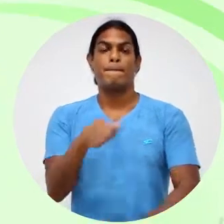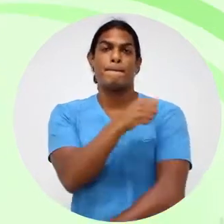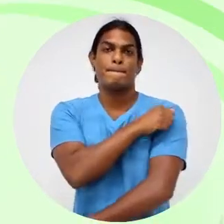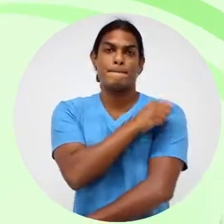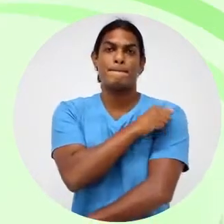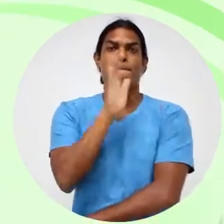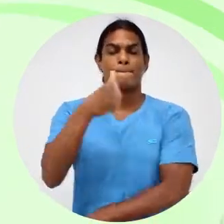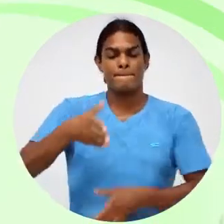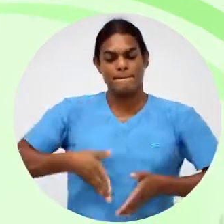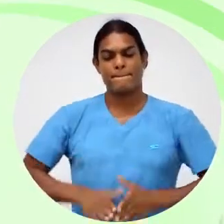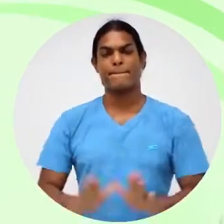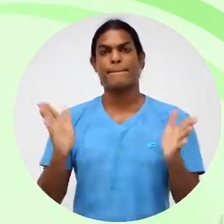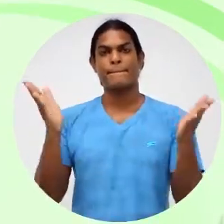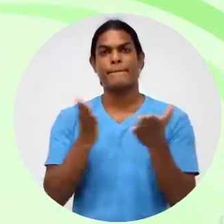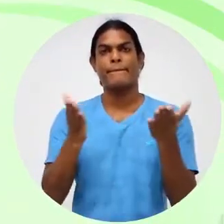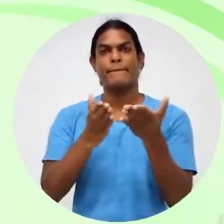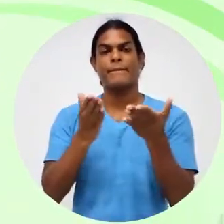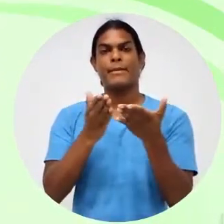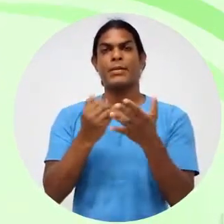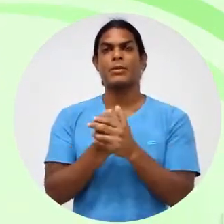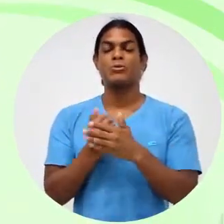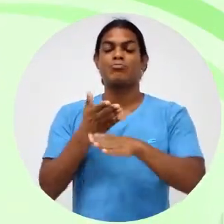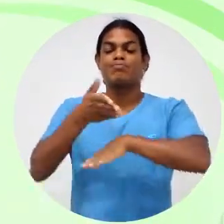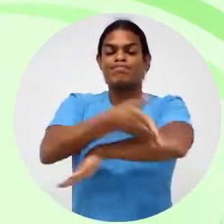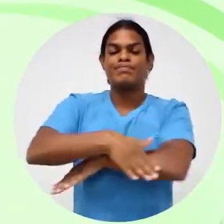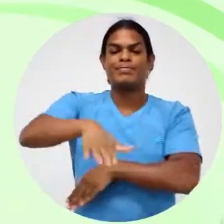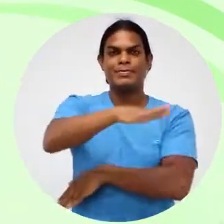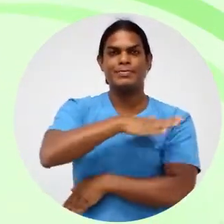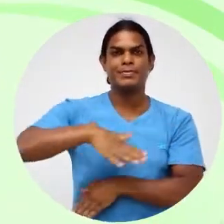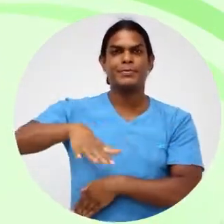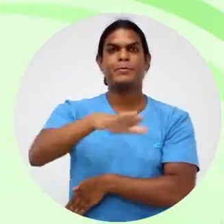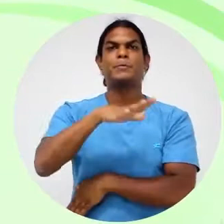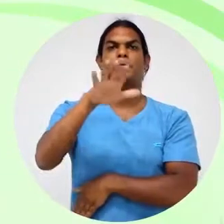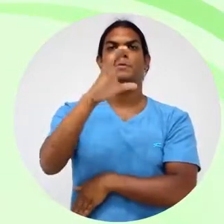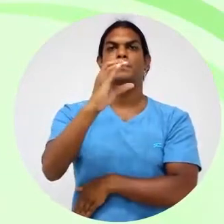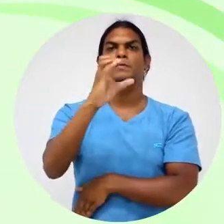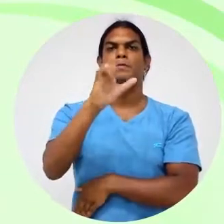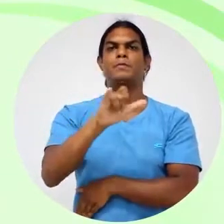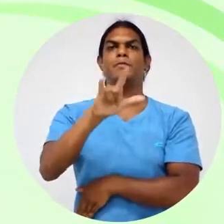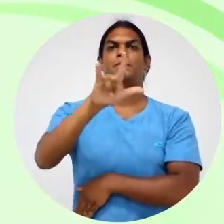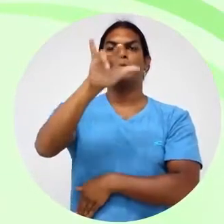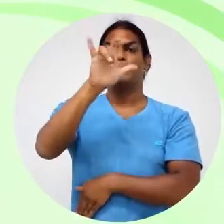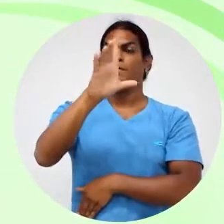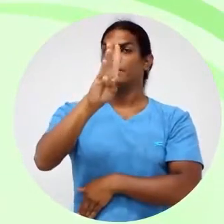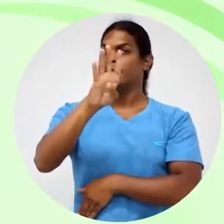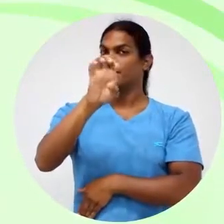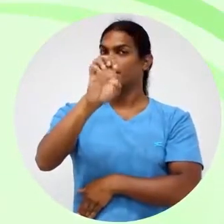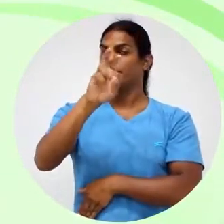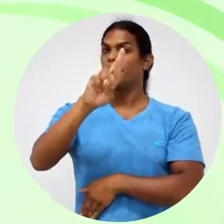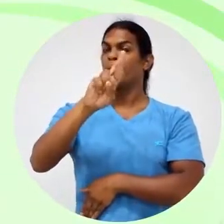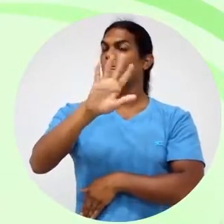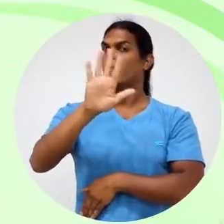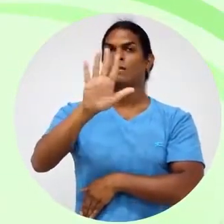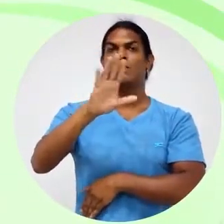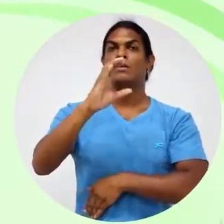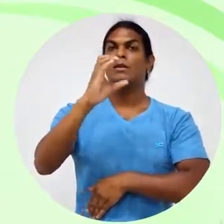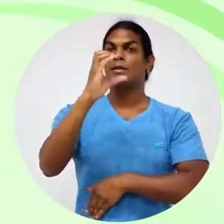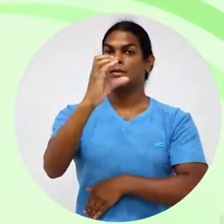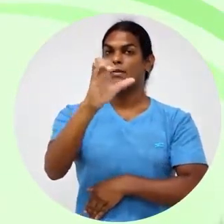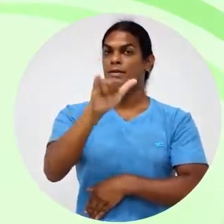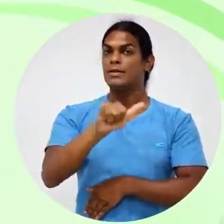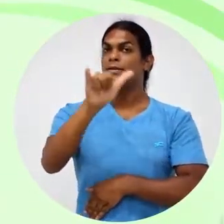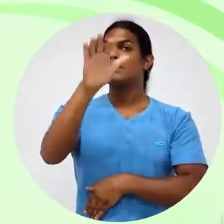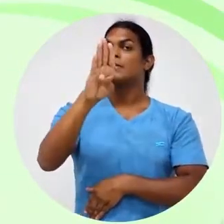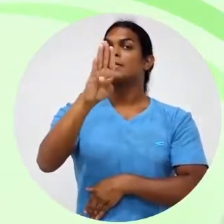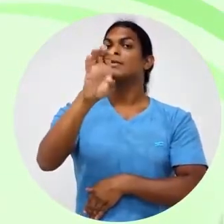nasce hoje inserido no cybermundo, na era digital. O aluno tem 1000 artifícios que prendam